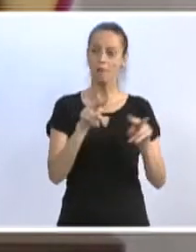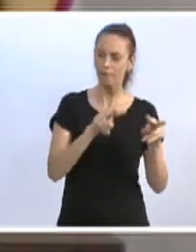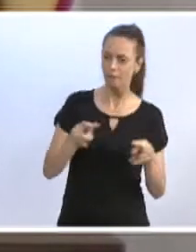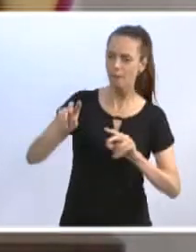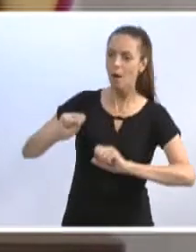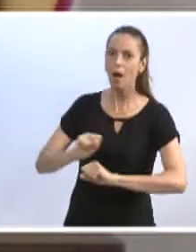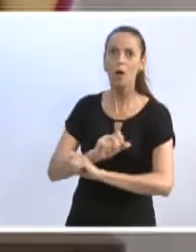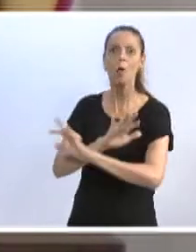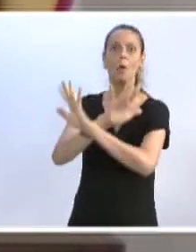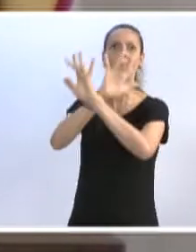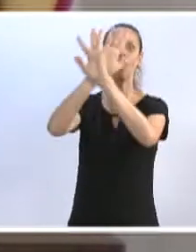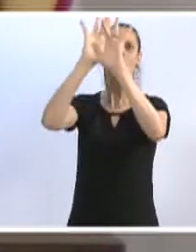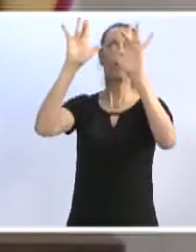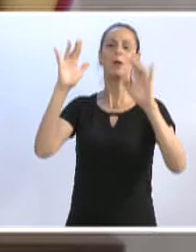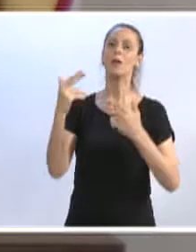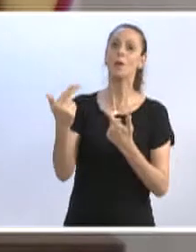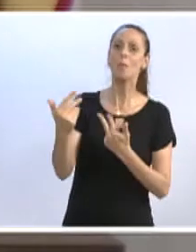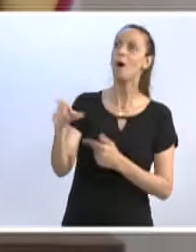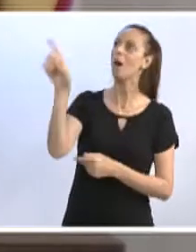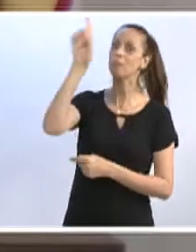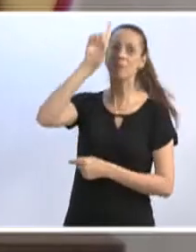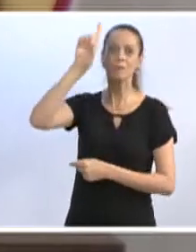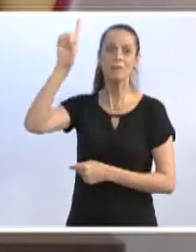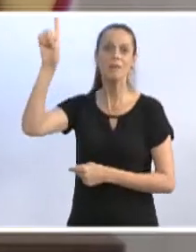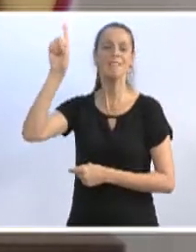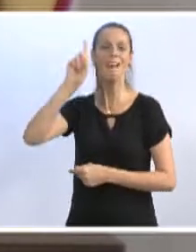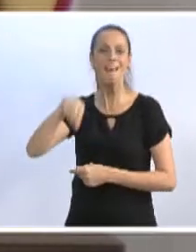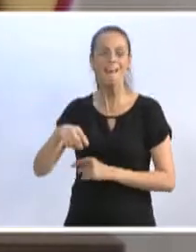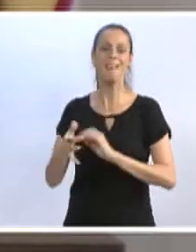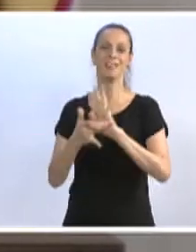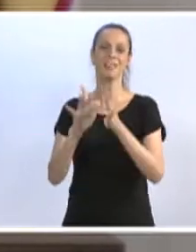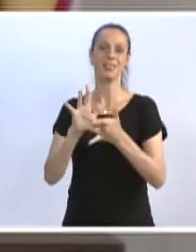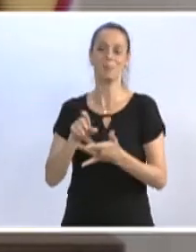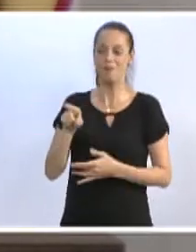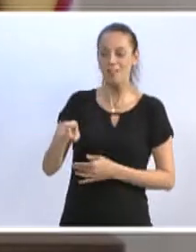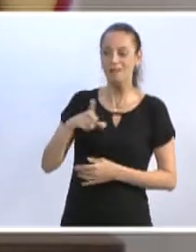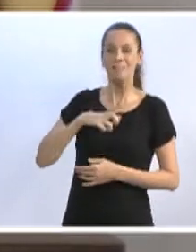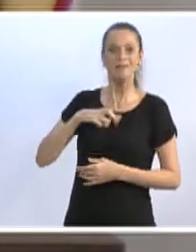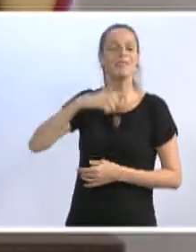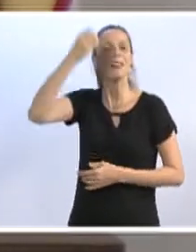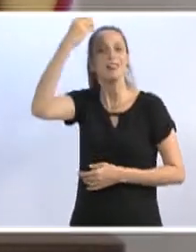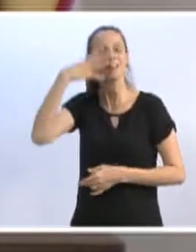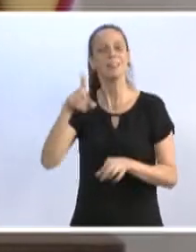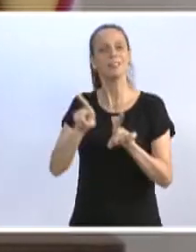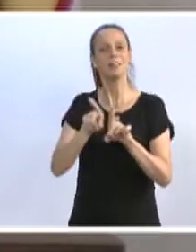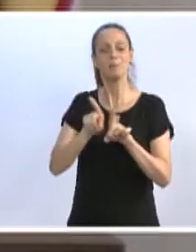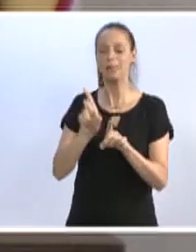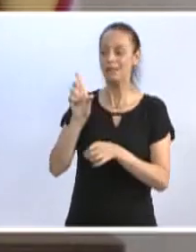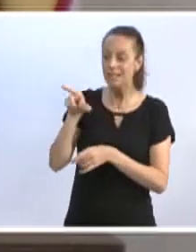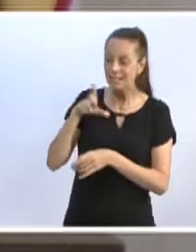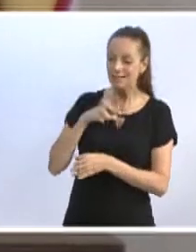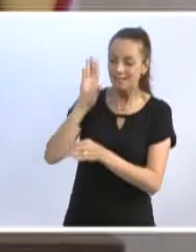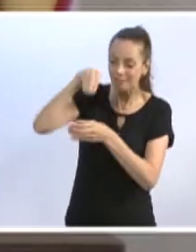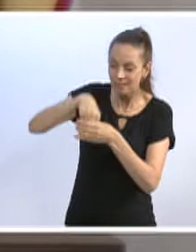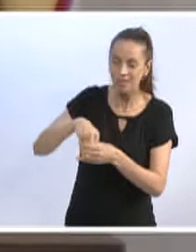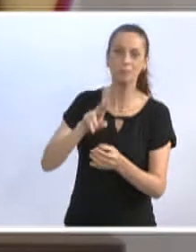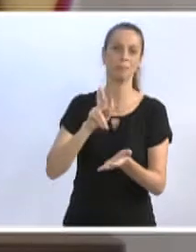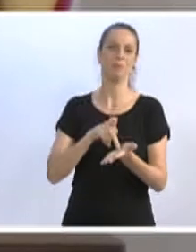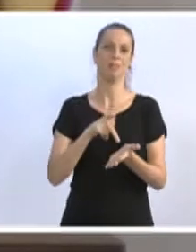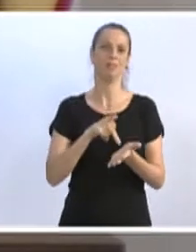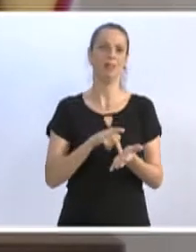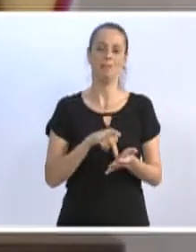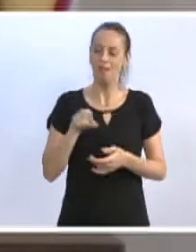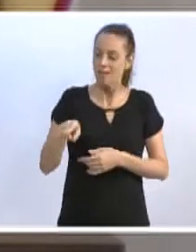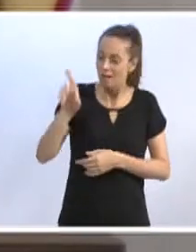glória, glória como do unigênito vindo do Pai, cheio de graça e de verdade. A palavra em